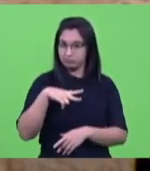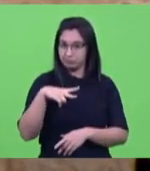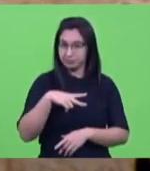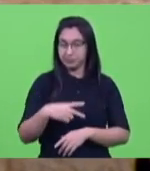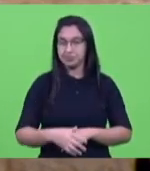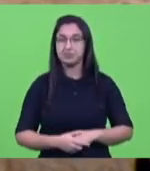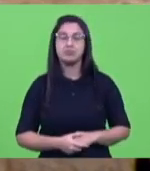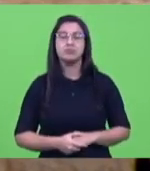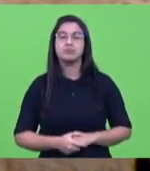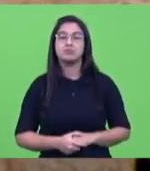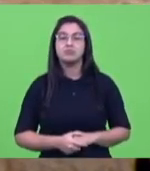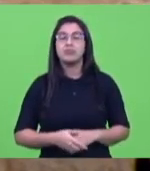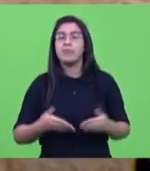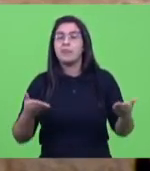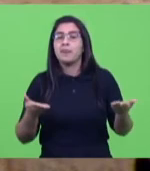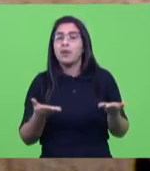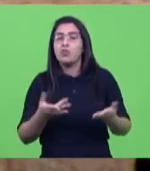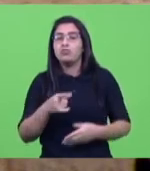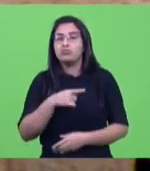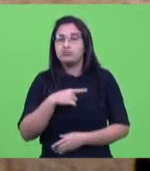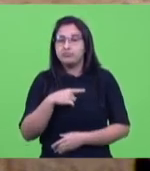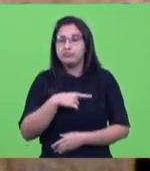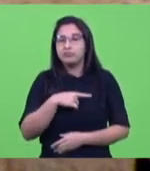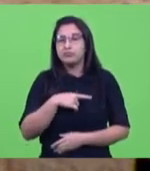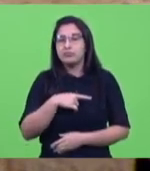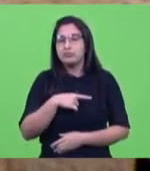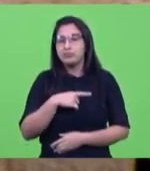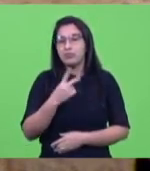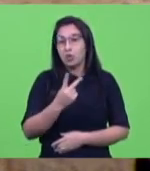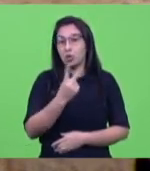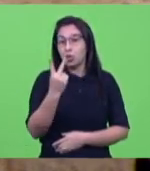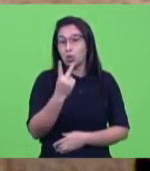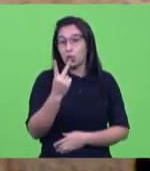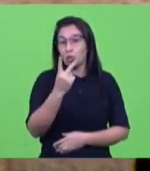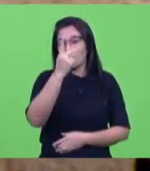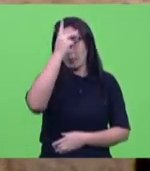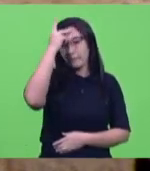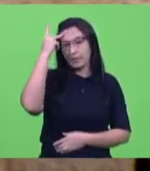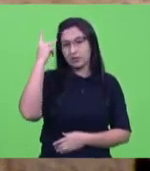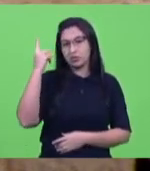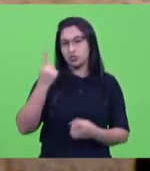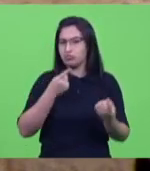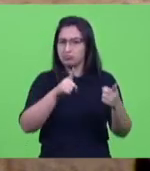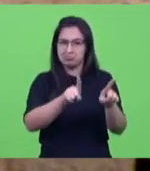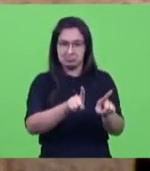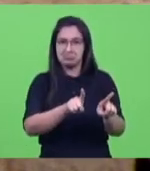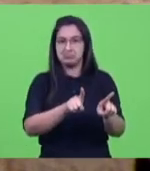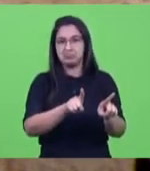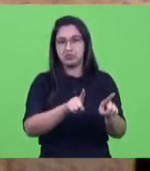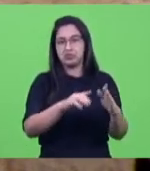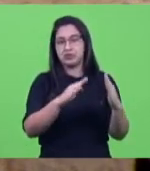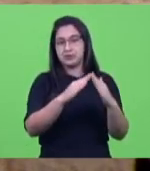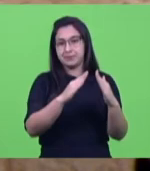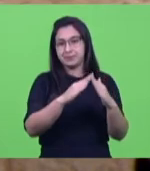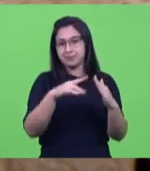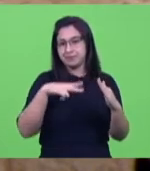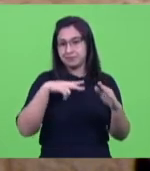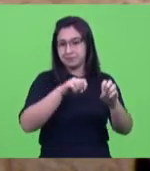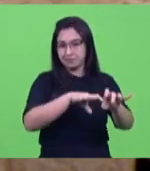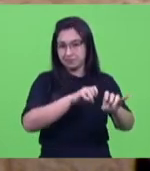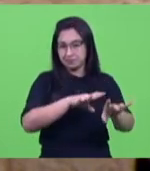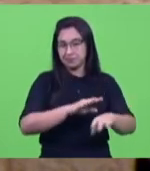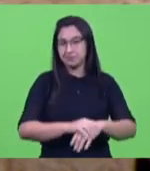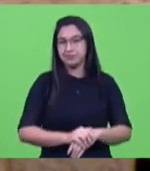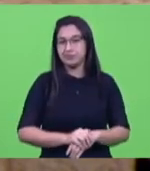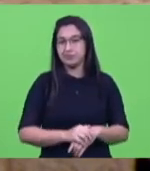presidente, nós temos basicamente dois tipos de pessoas que são contra a educação domiciliar em Santa Catarina. Aqueles